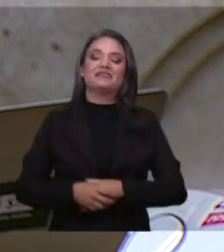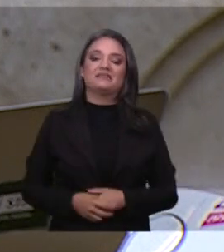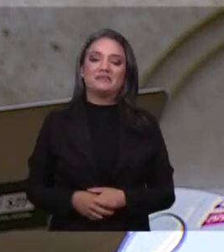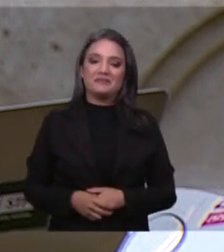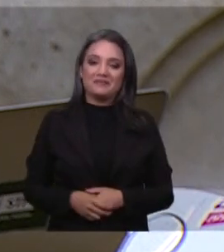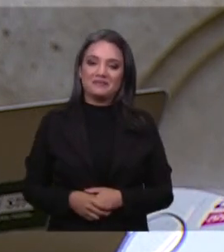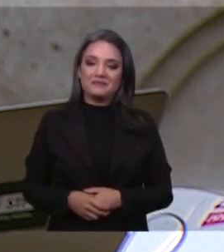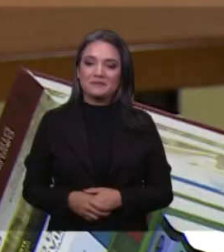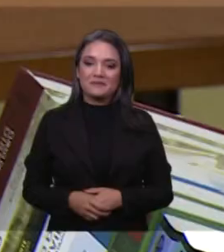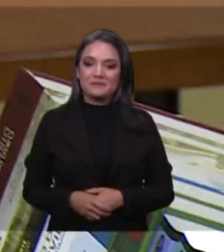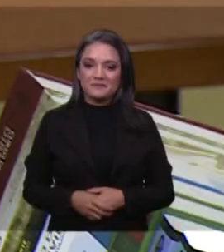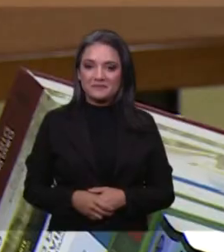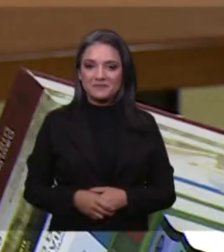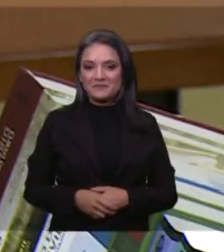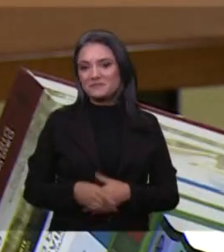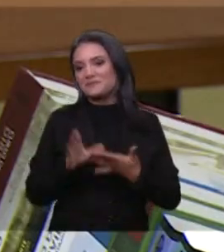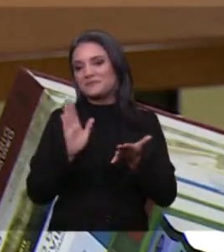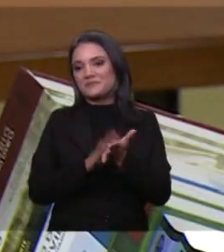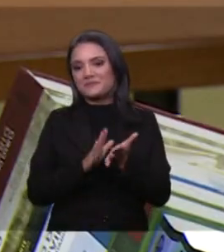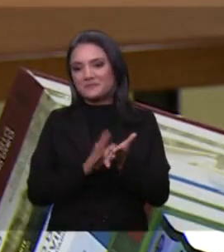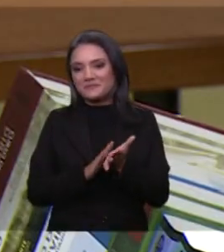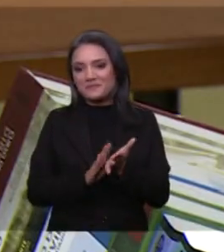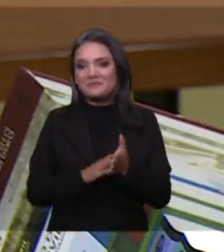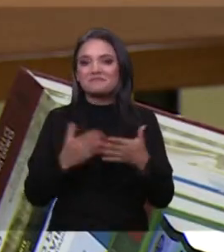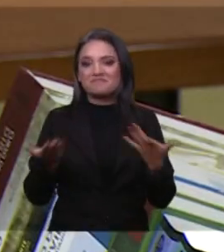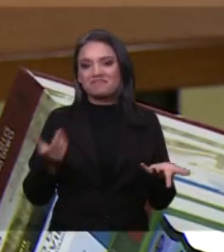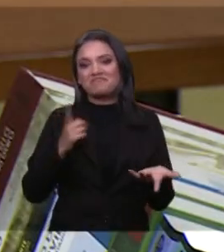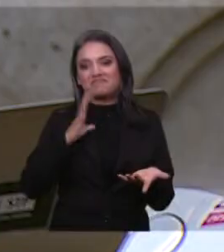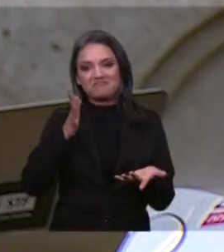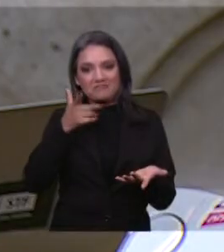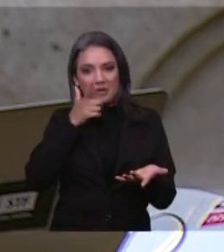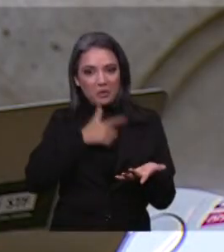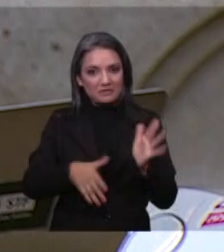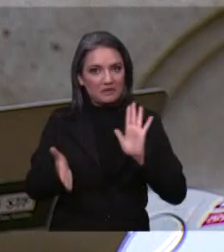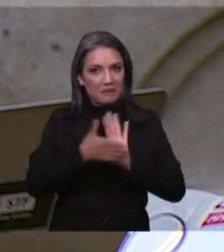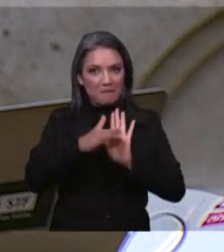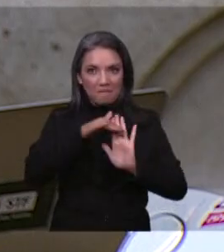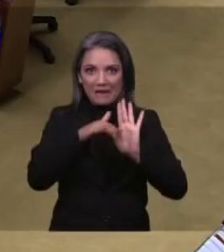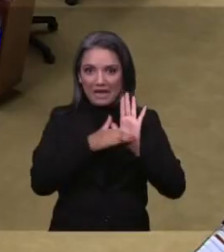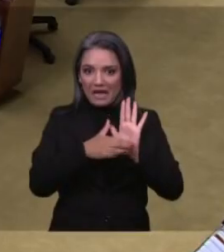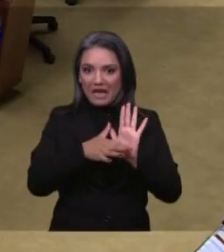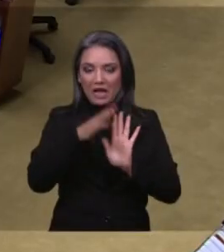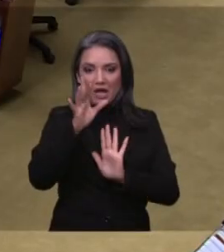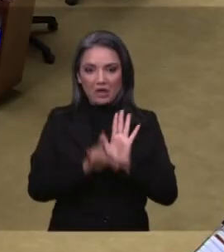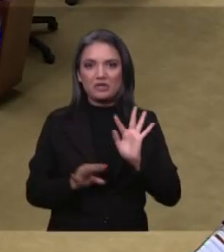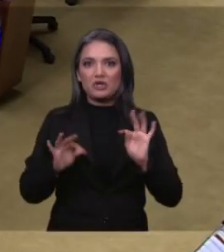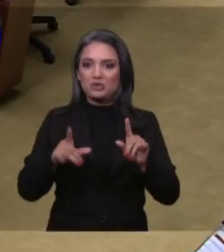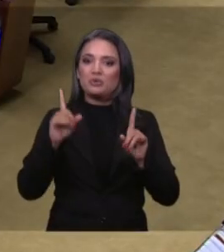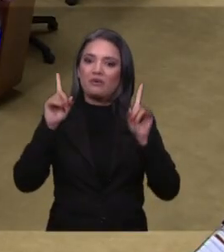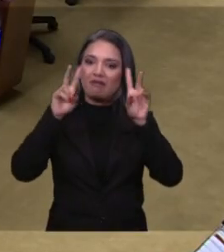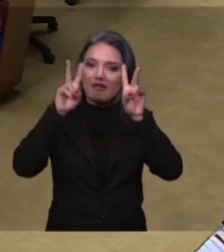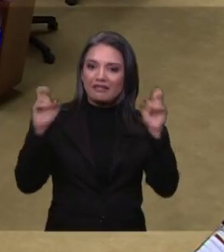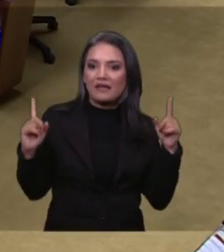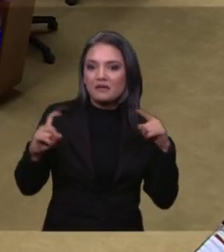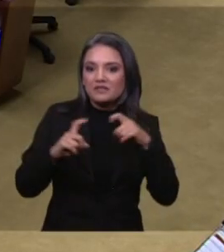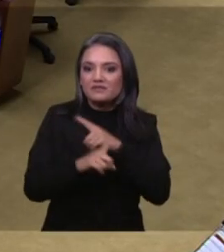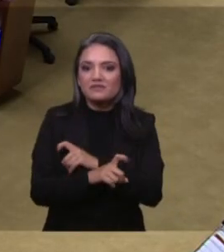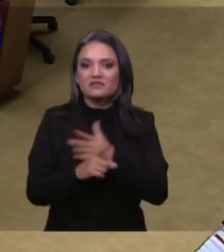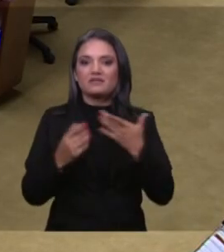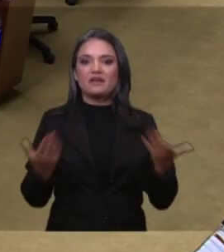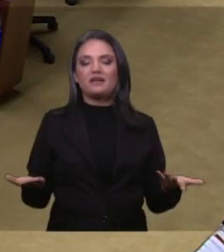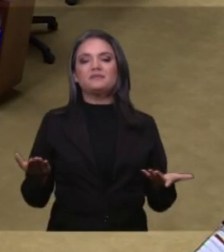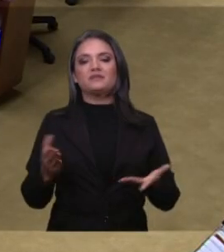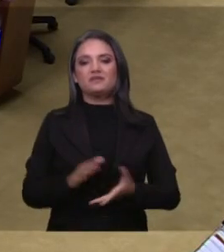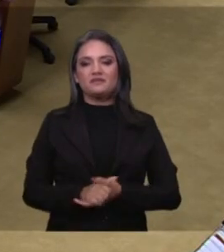acho o seguinte, parabéns a Vossa Excelência. Praticamente exaurimos a pauta de hoje, que era bem complexa. Isso, apenas para